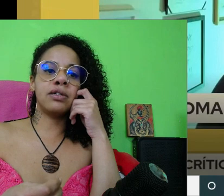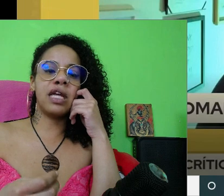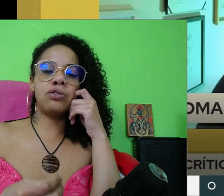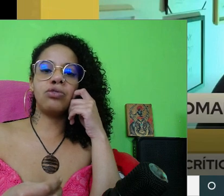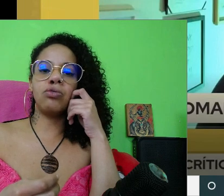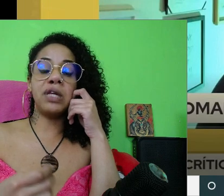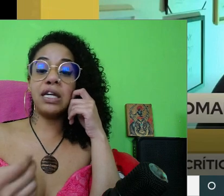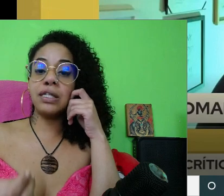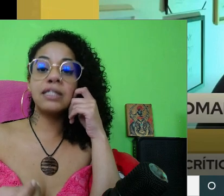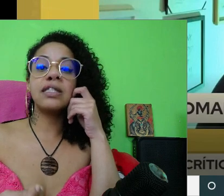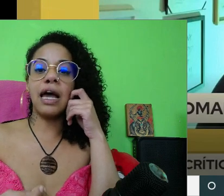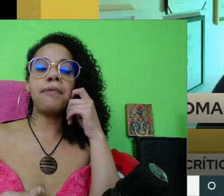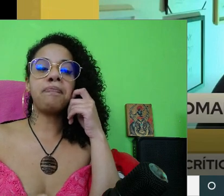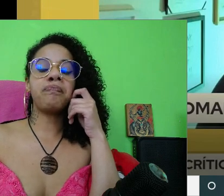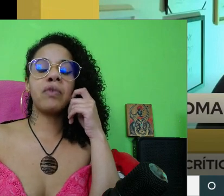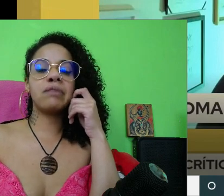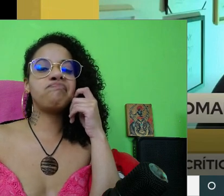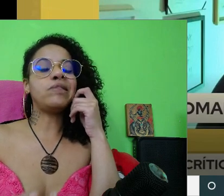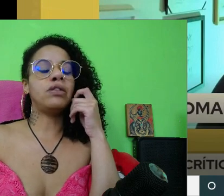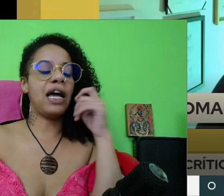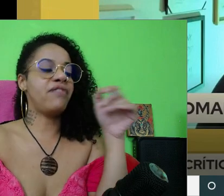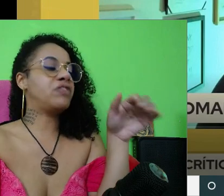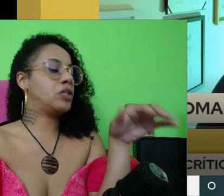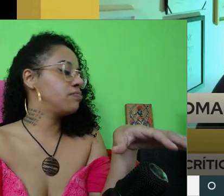dentro do brics